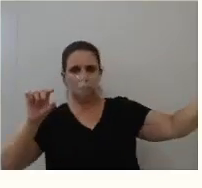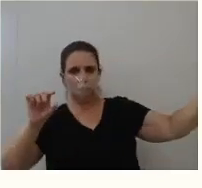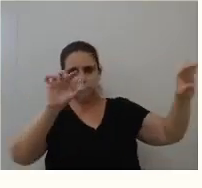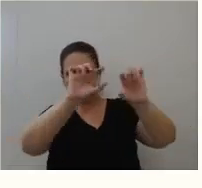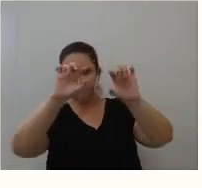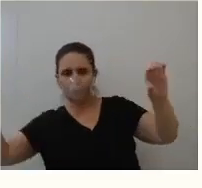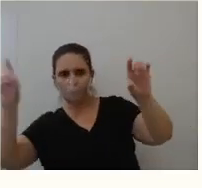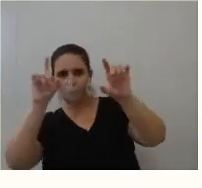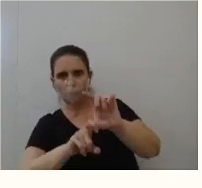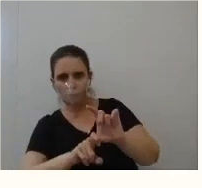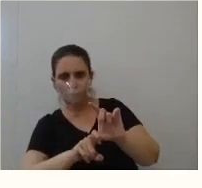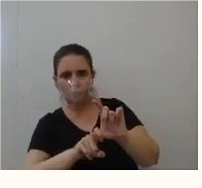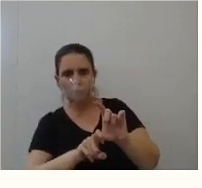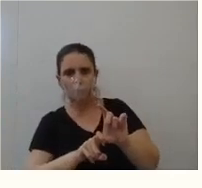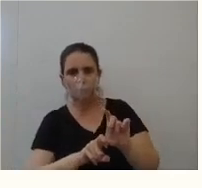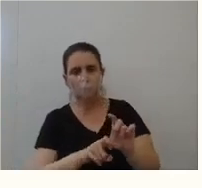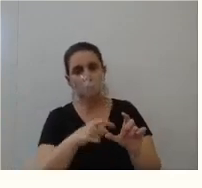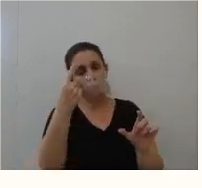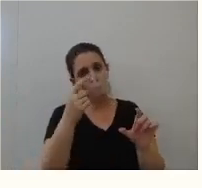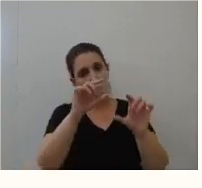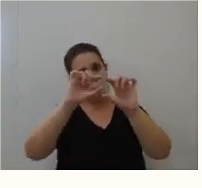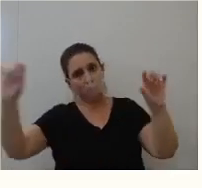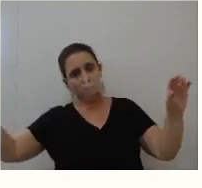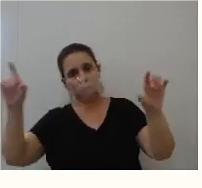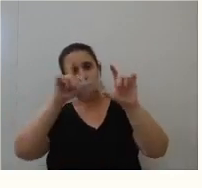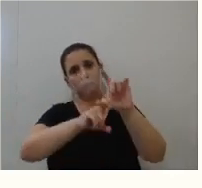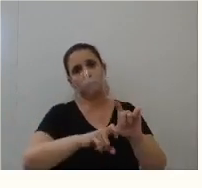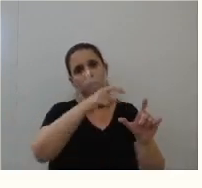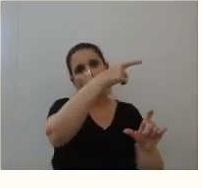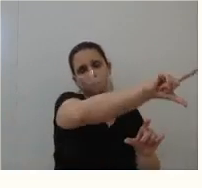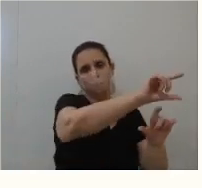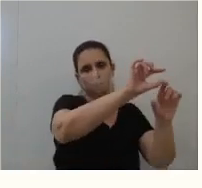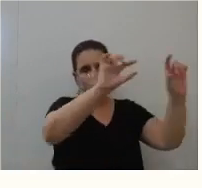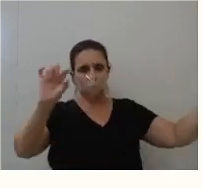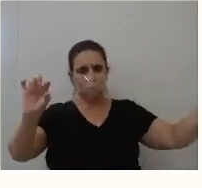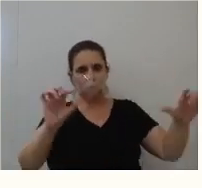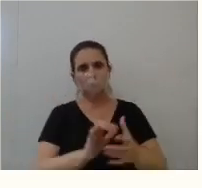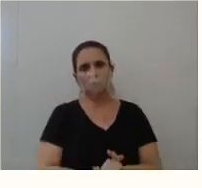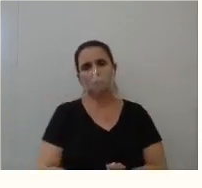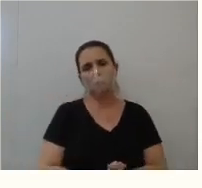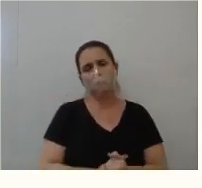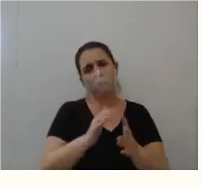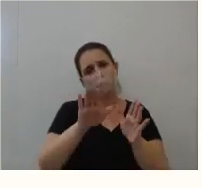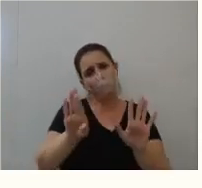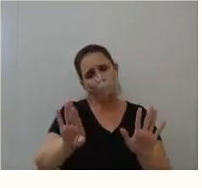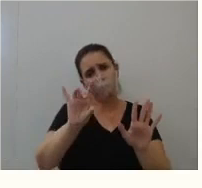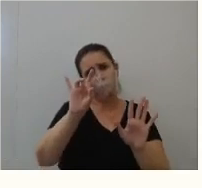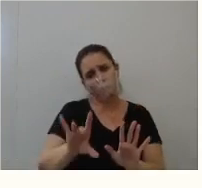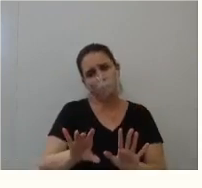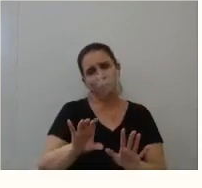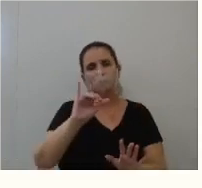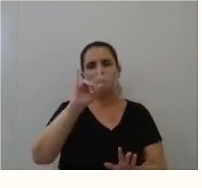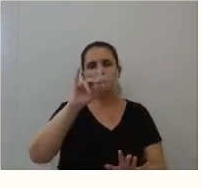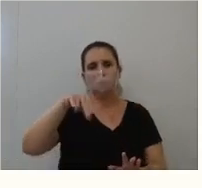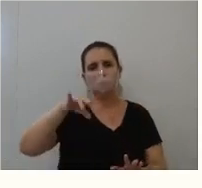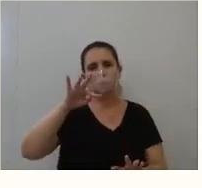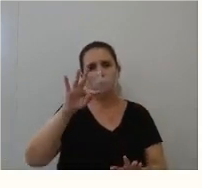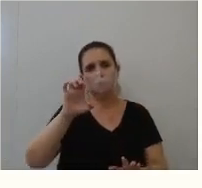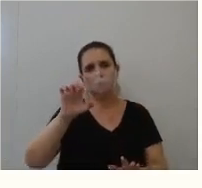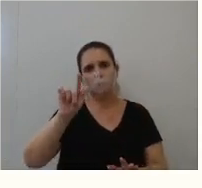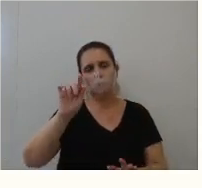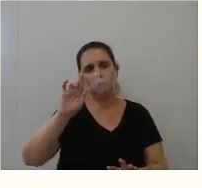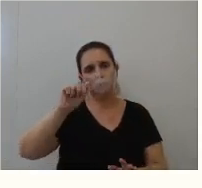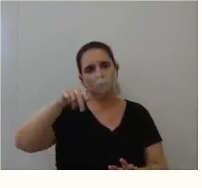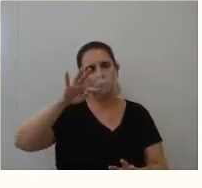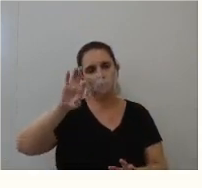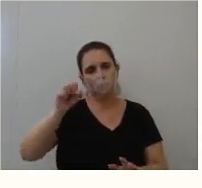uma oração seja dependente de outra, com exceção das integrantes. Essas conjunções indicam orações que